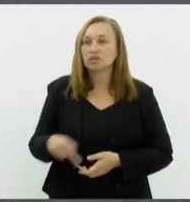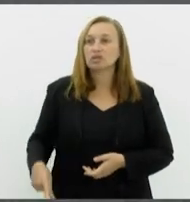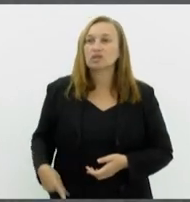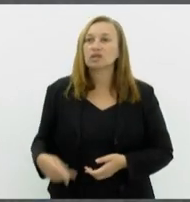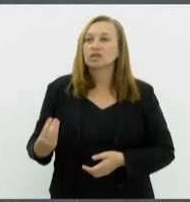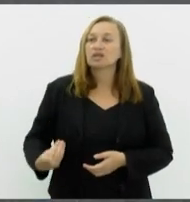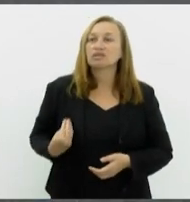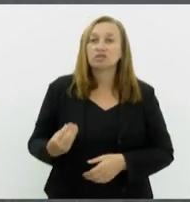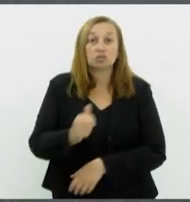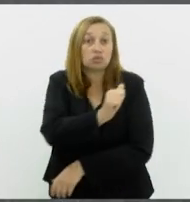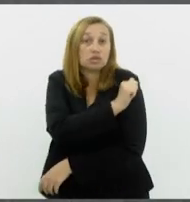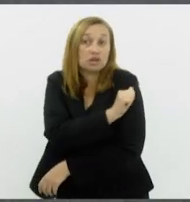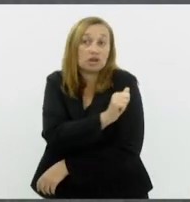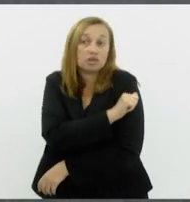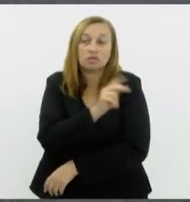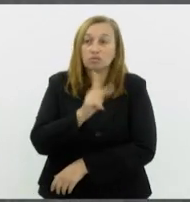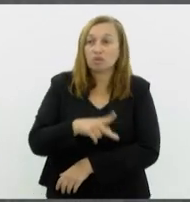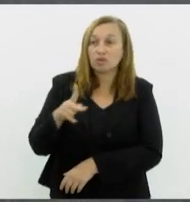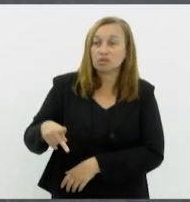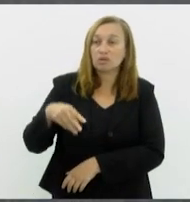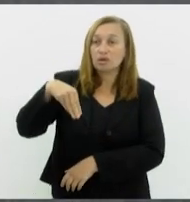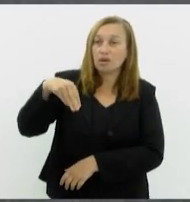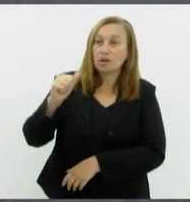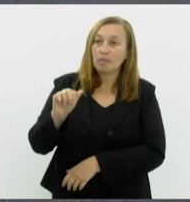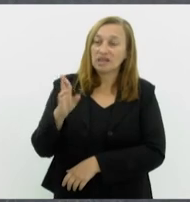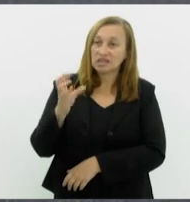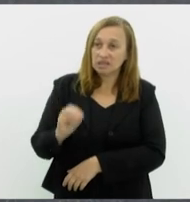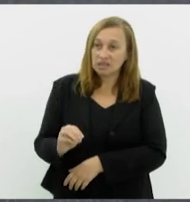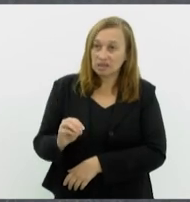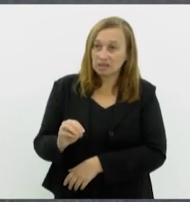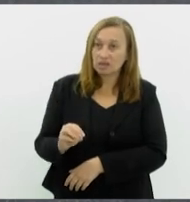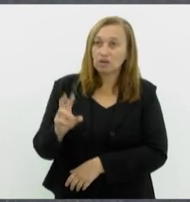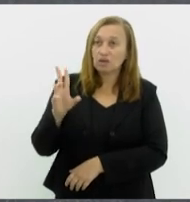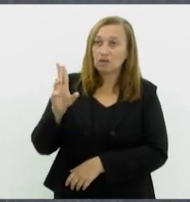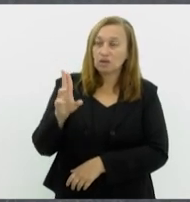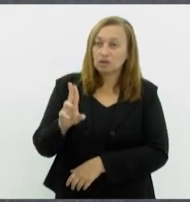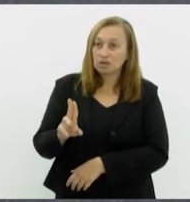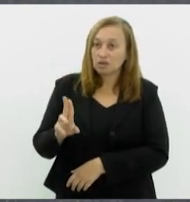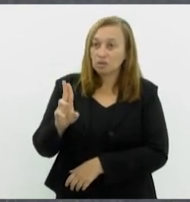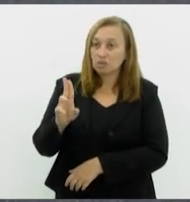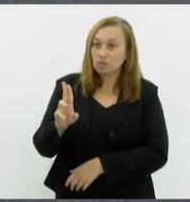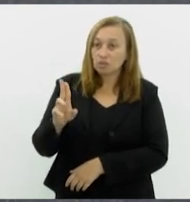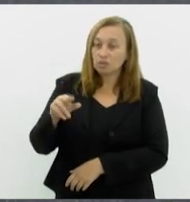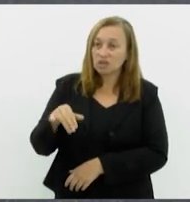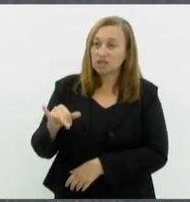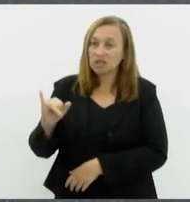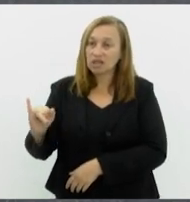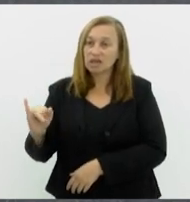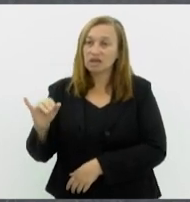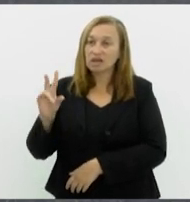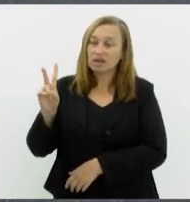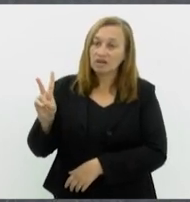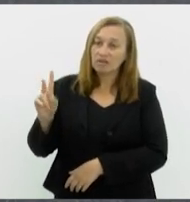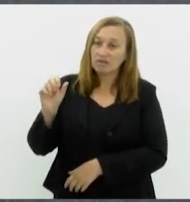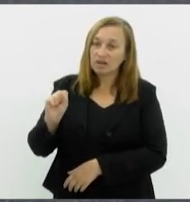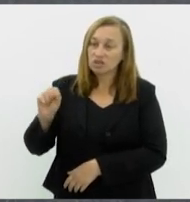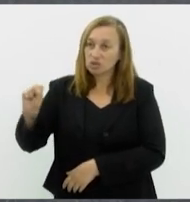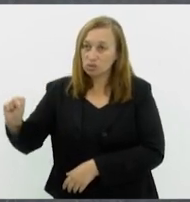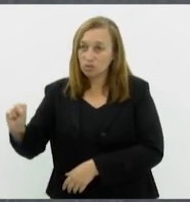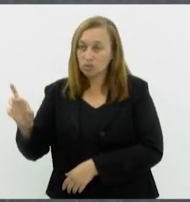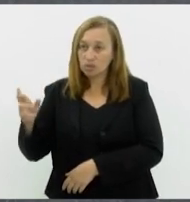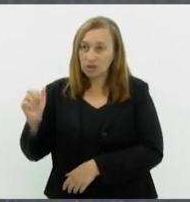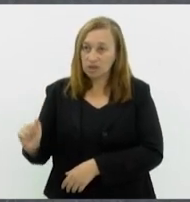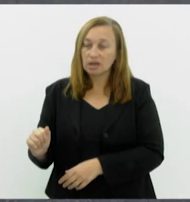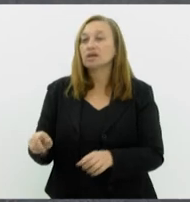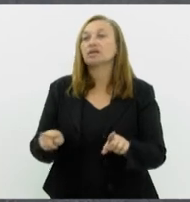dos estudantes e do professor Marcelo, que é da Univassouras, do campus Maricá.